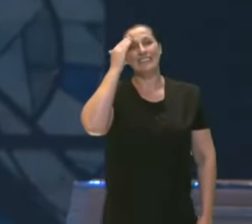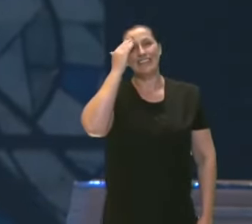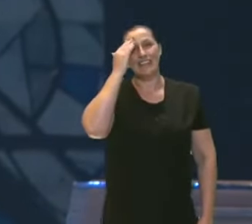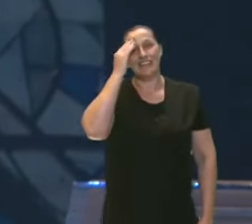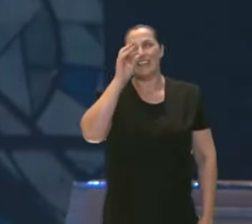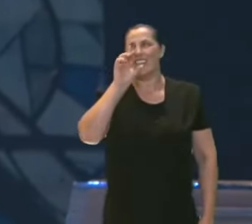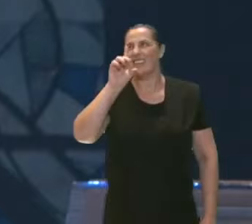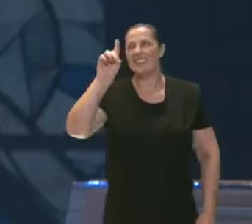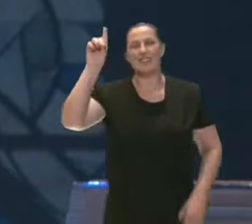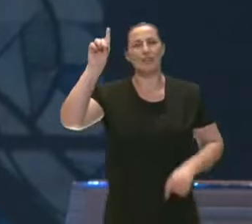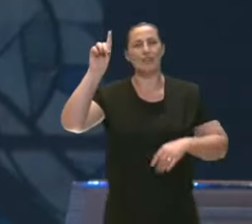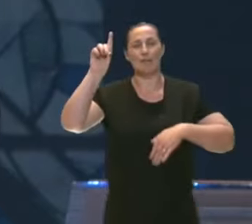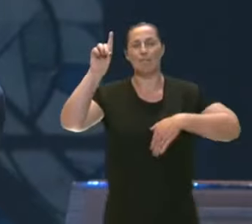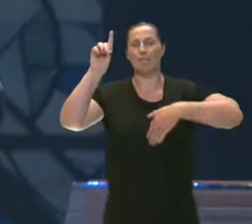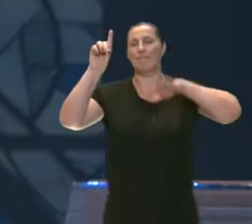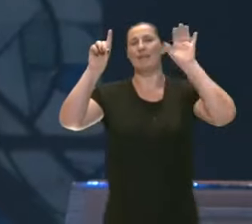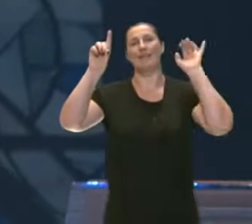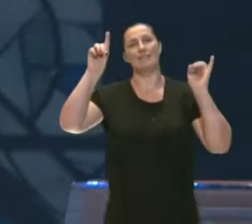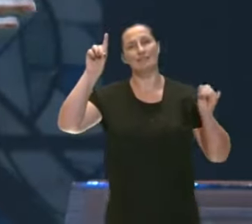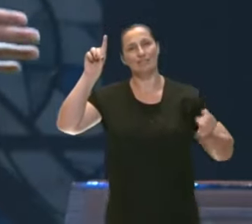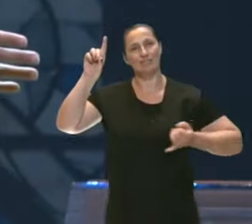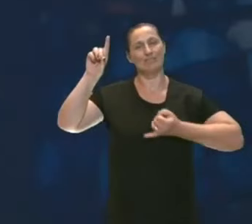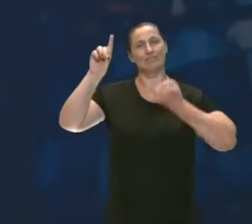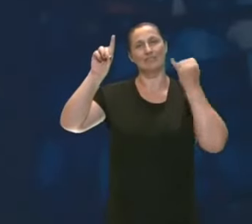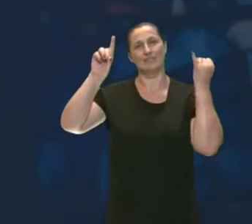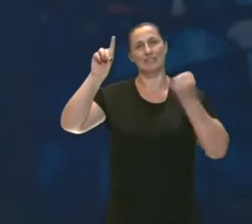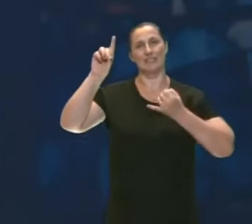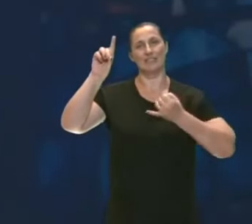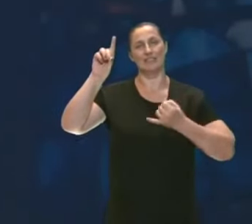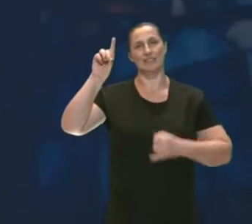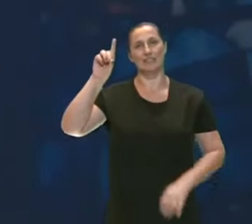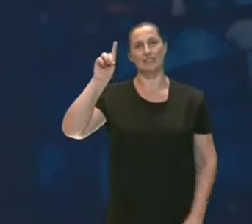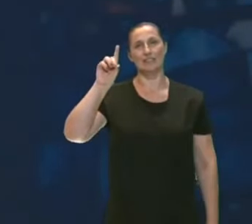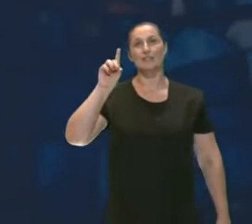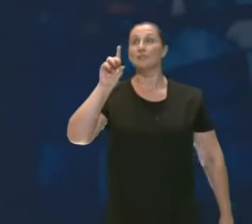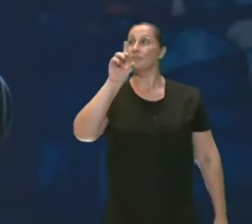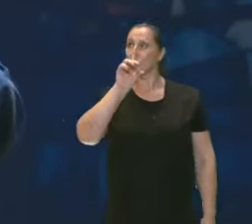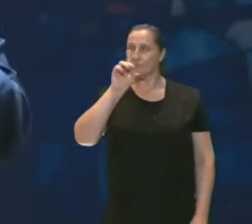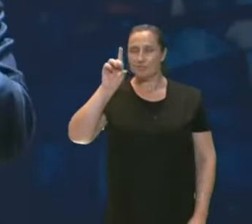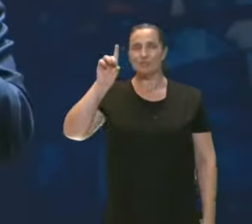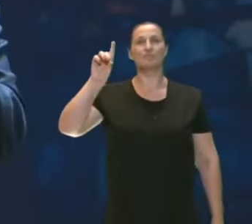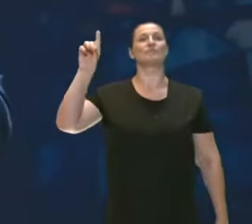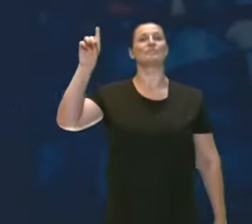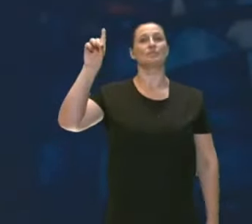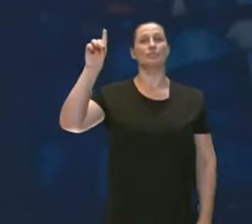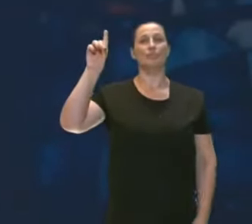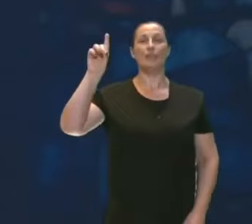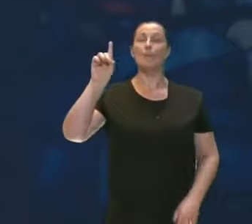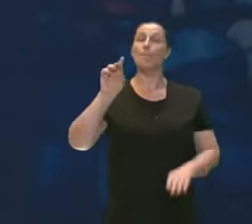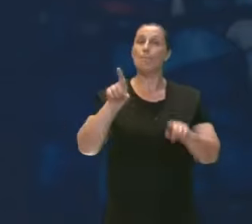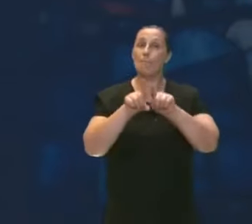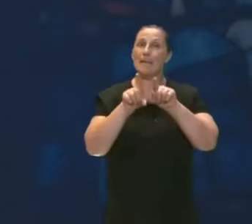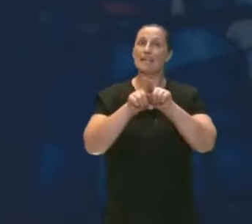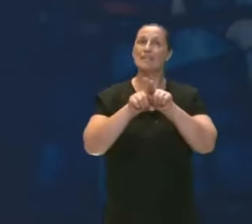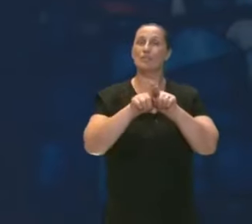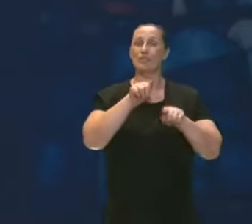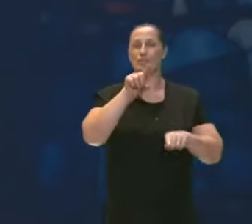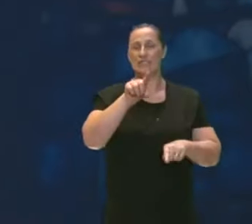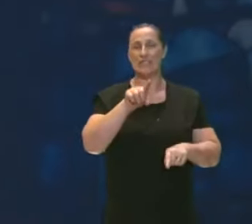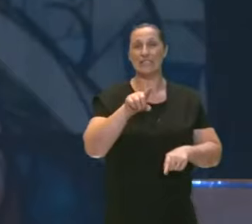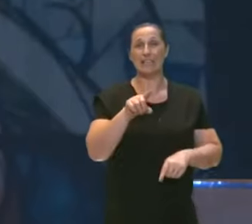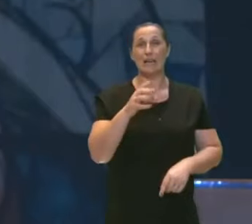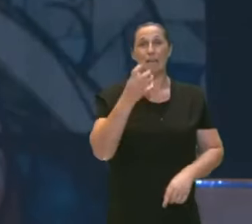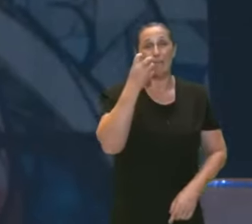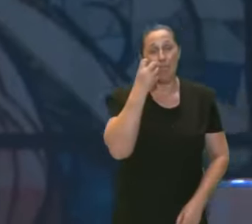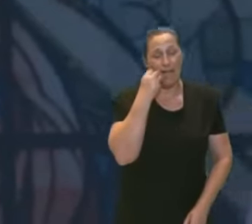da sua razão, além da sua dor, ainda que ela seja profunda, real, e